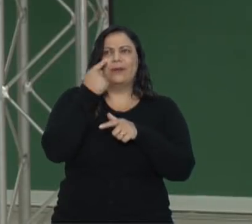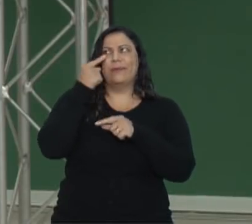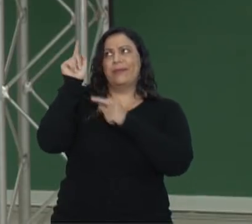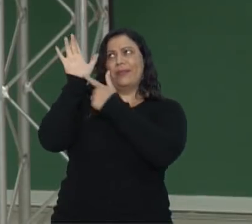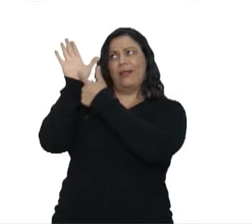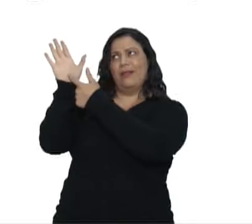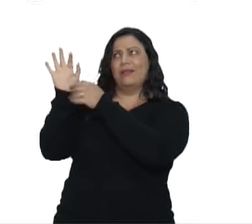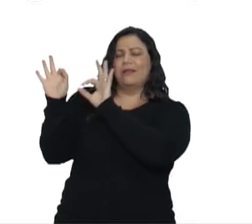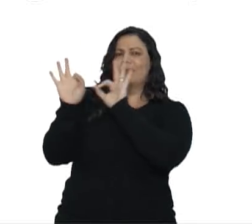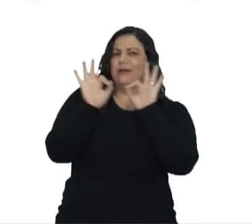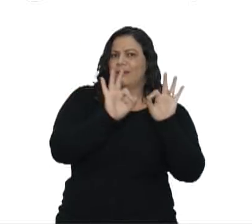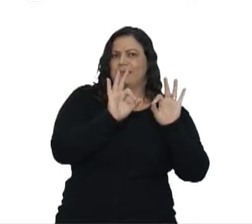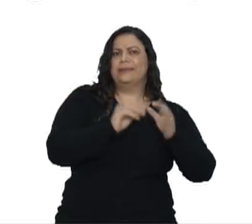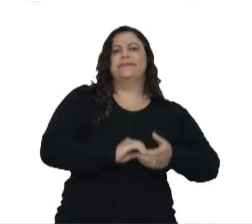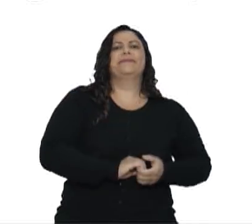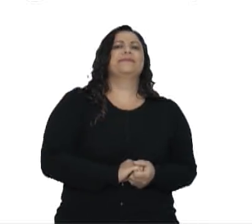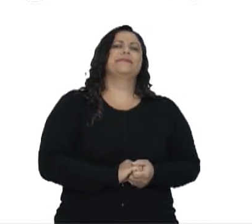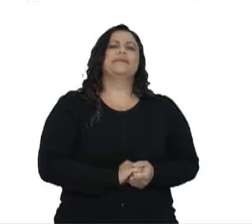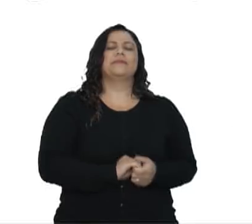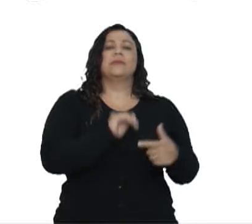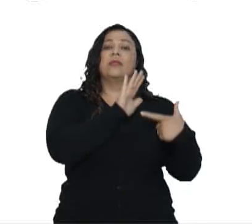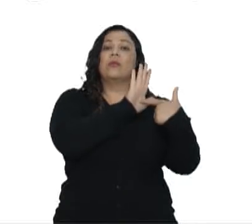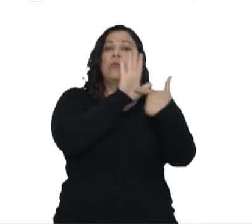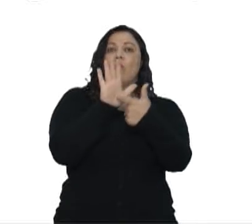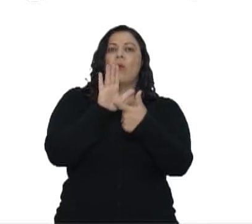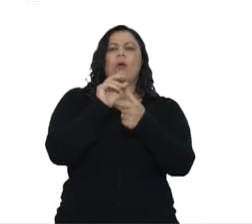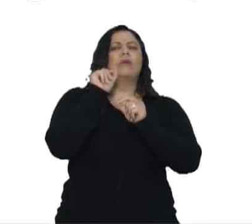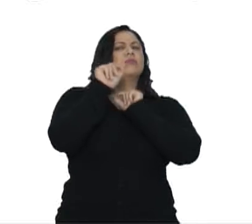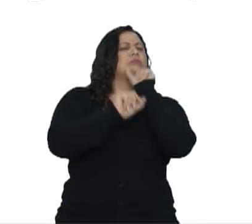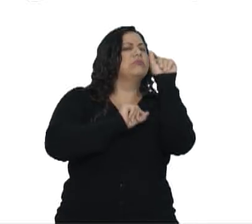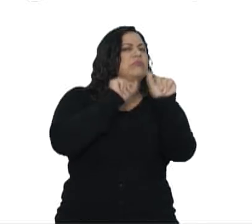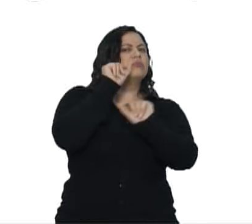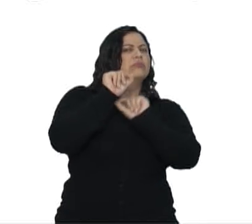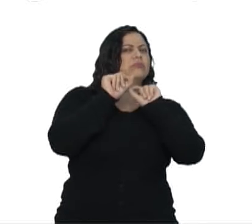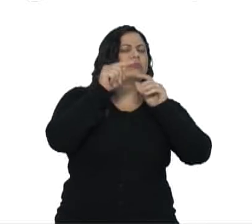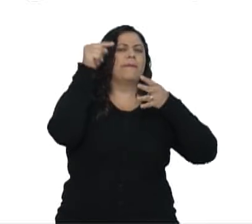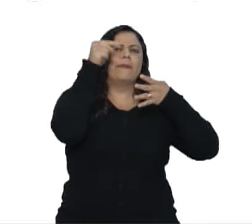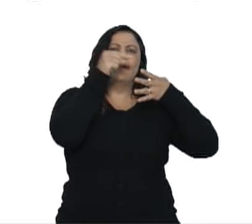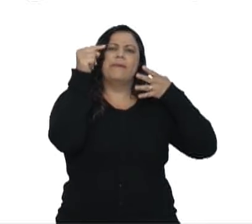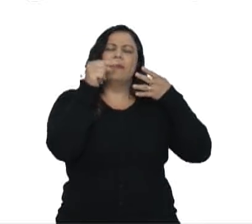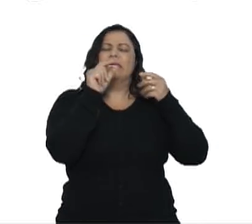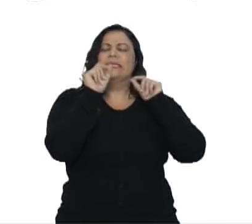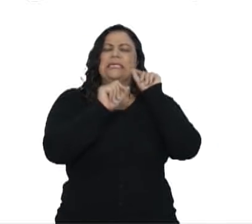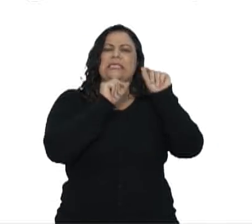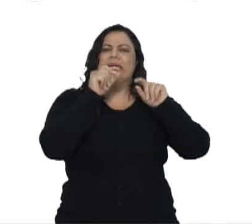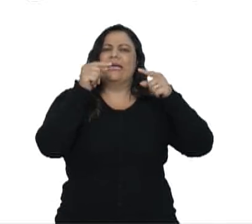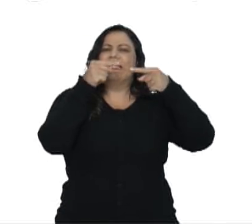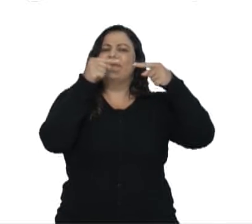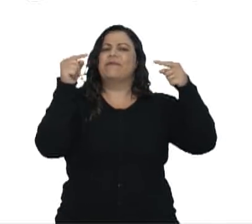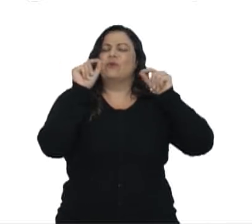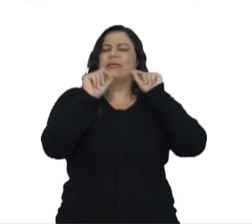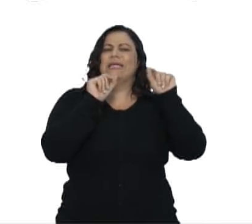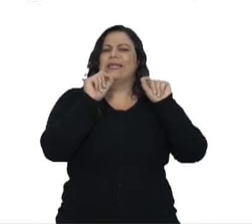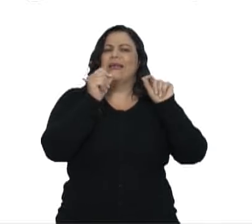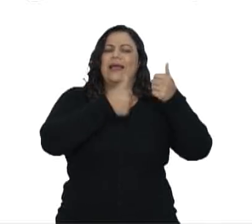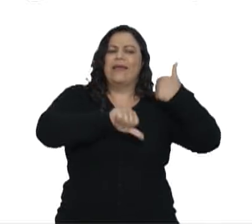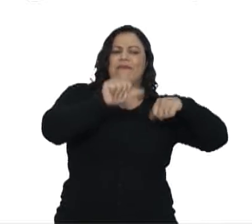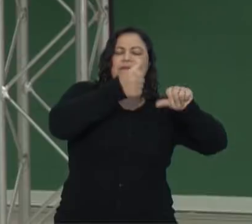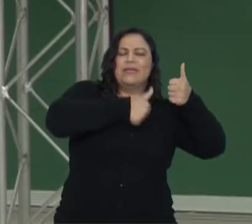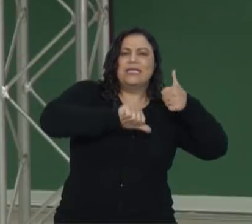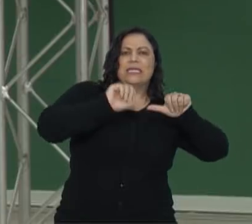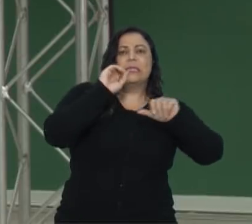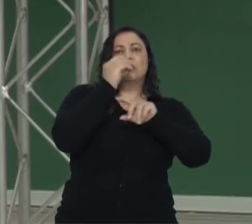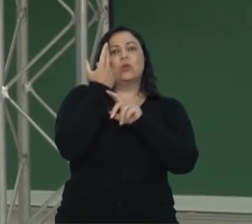1. Indique se o fenômeno descrito em cada frase é uma transformação física ou química. Então,